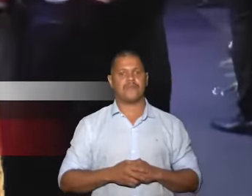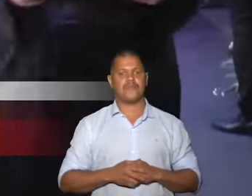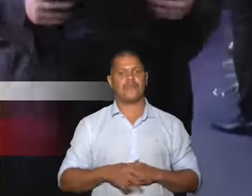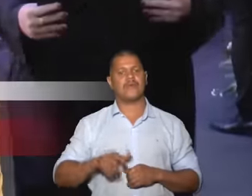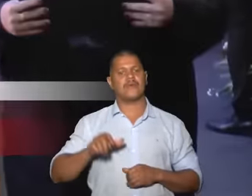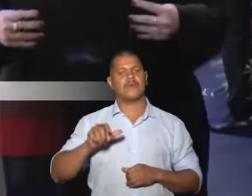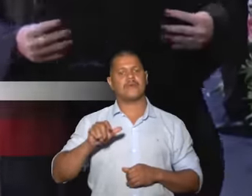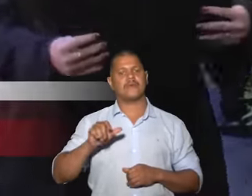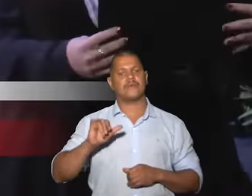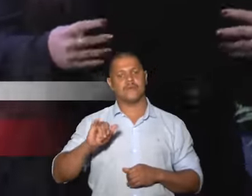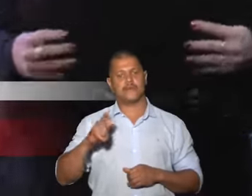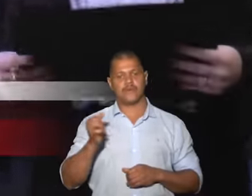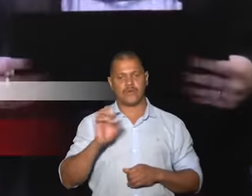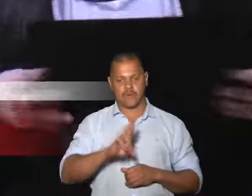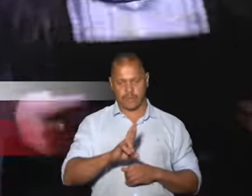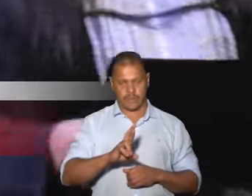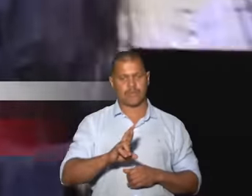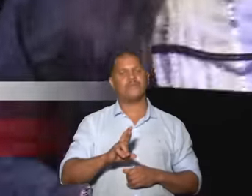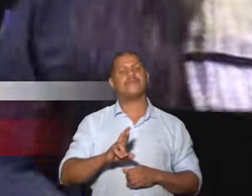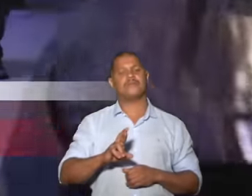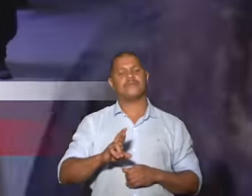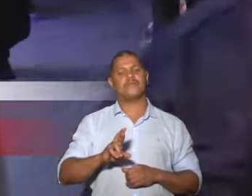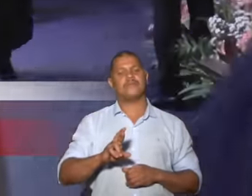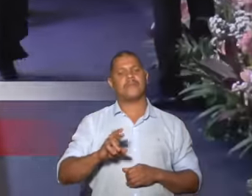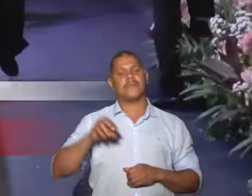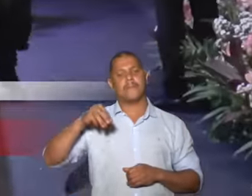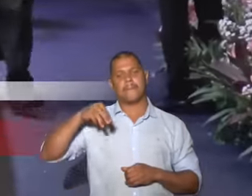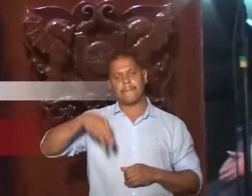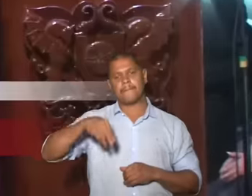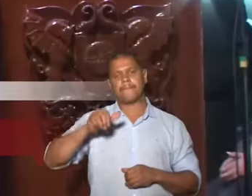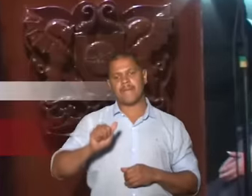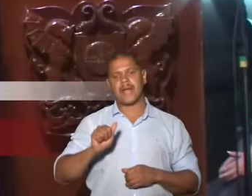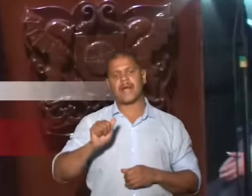Igor Mairinque Eliseu,